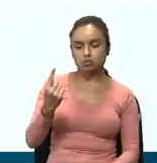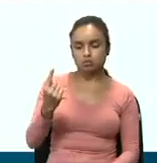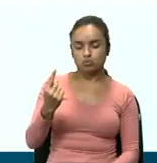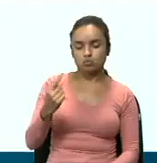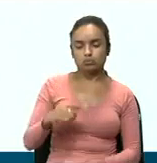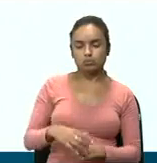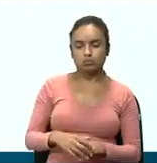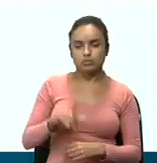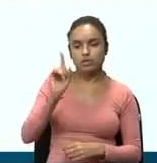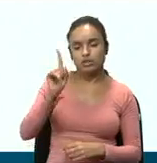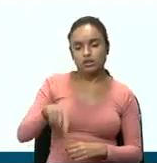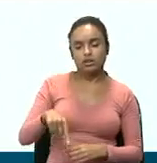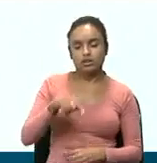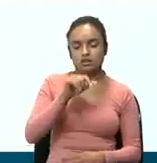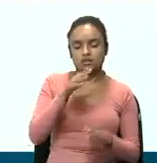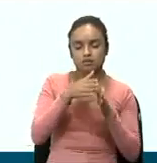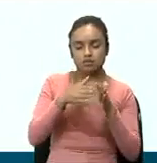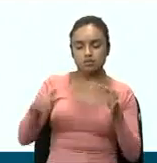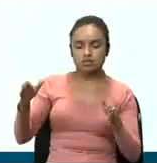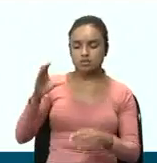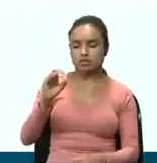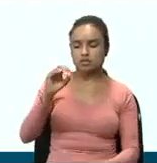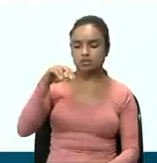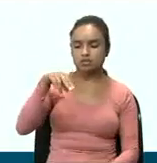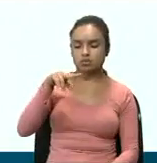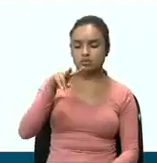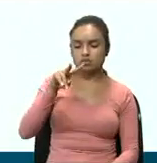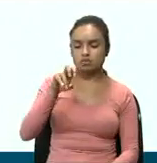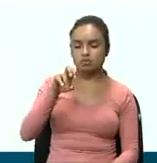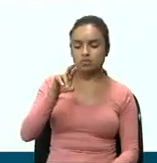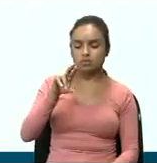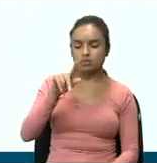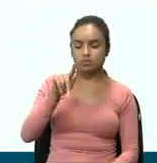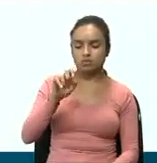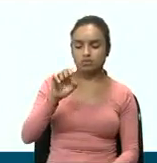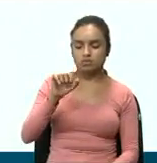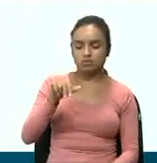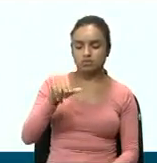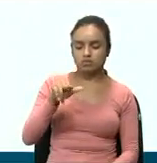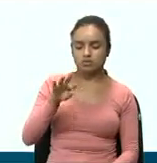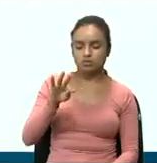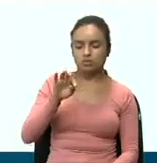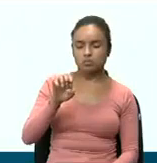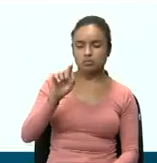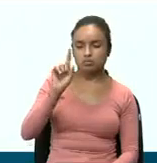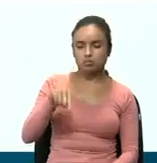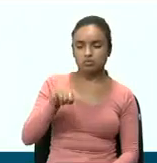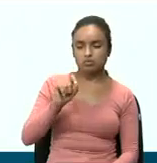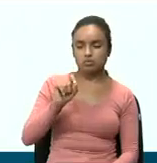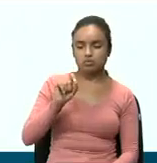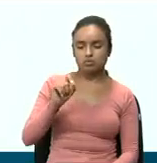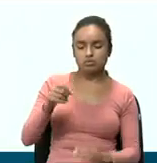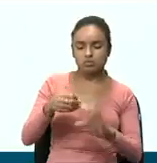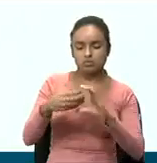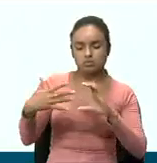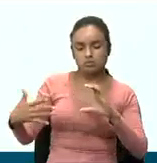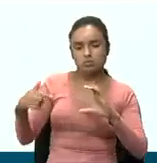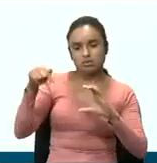convergente, ok? Então, isso é importante, né? Memorizar essas características e as